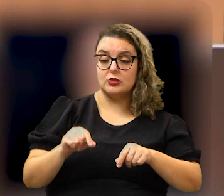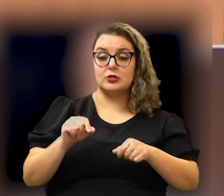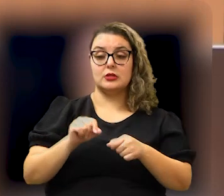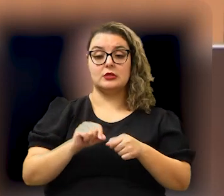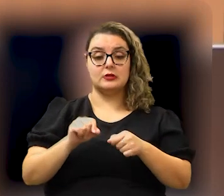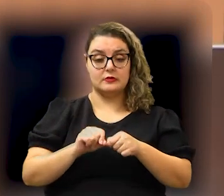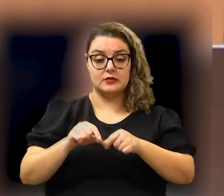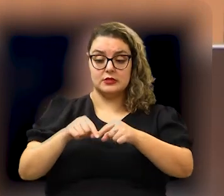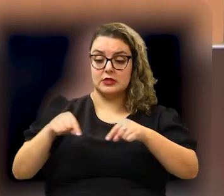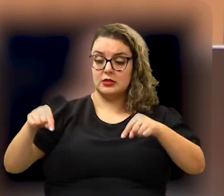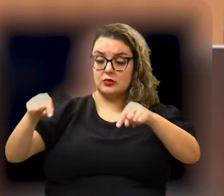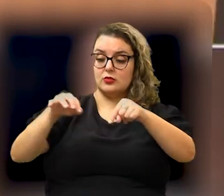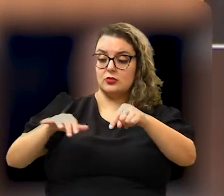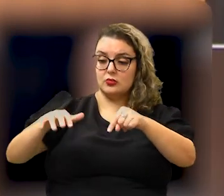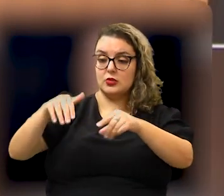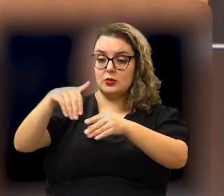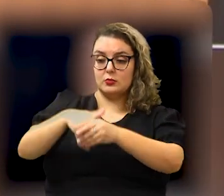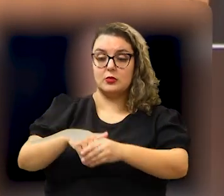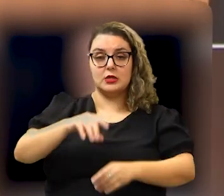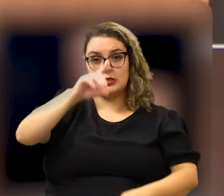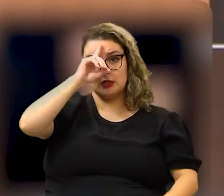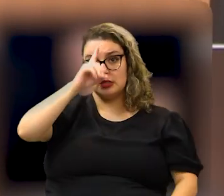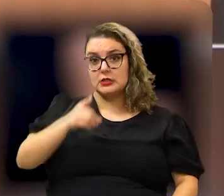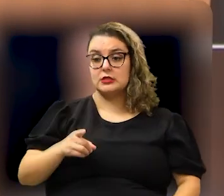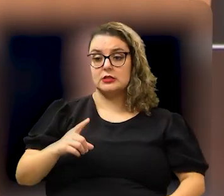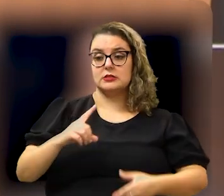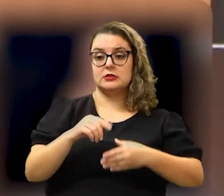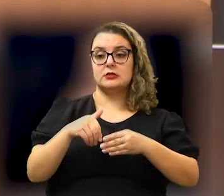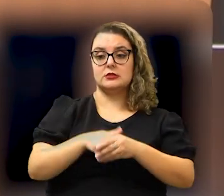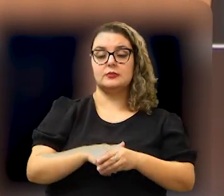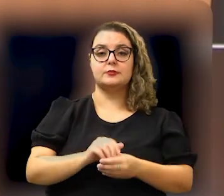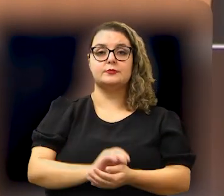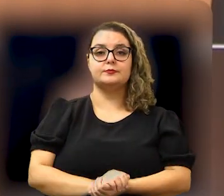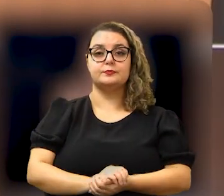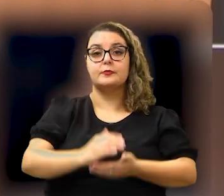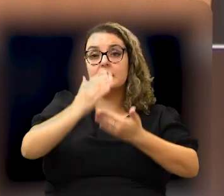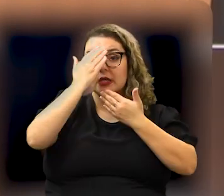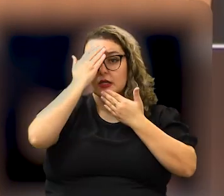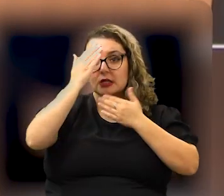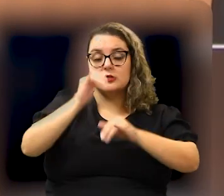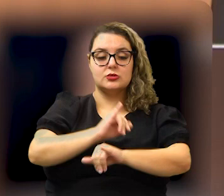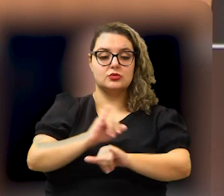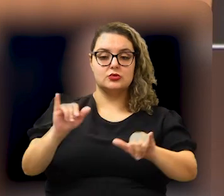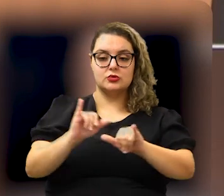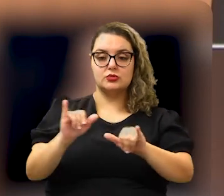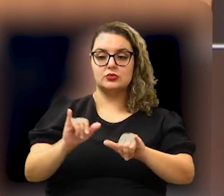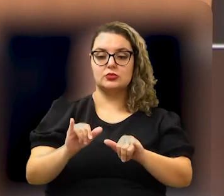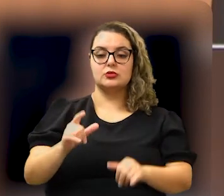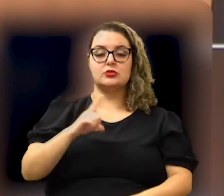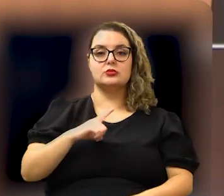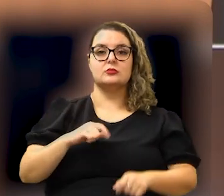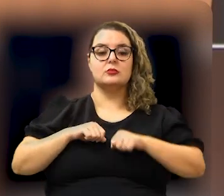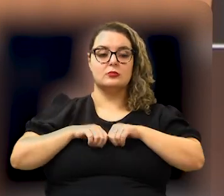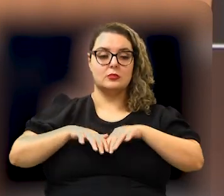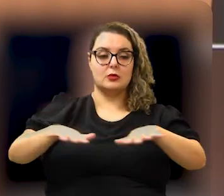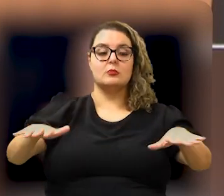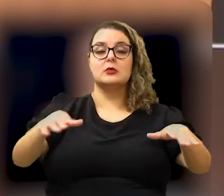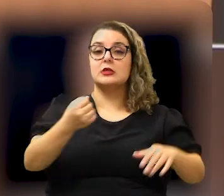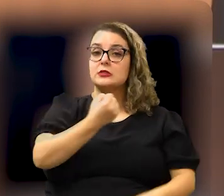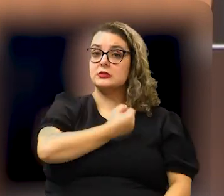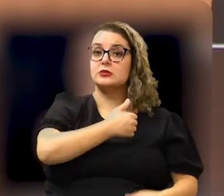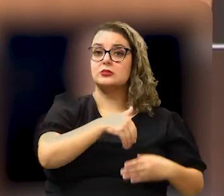Na eleição anterior foram média de 13 mil votos e dessa vez 25.885, ou seja,